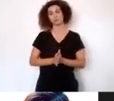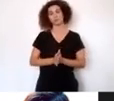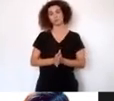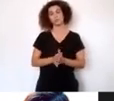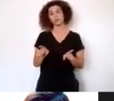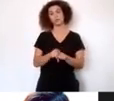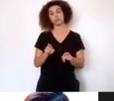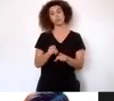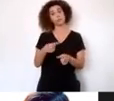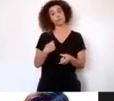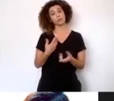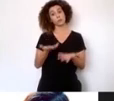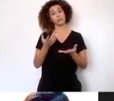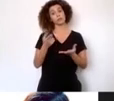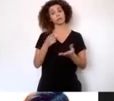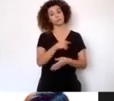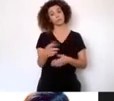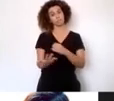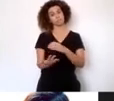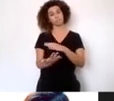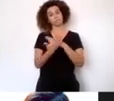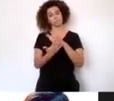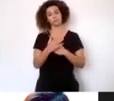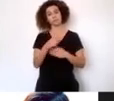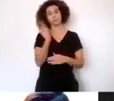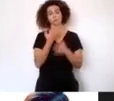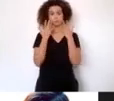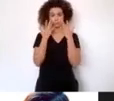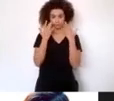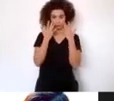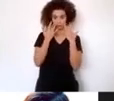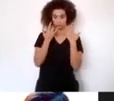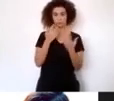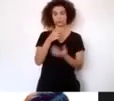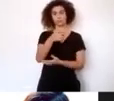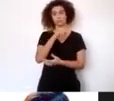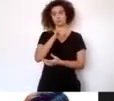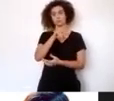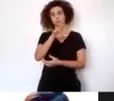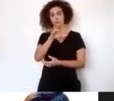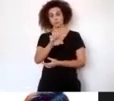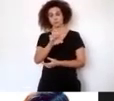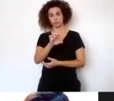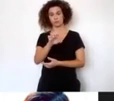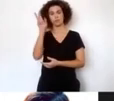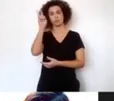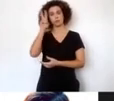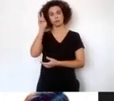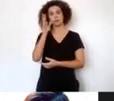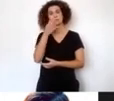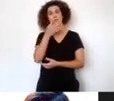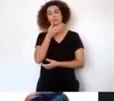né? A gente está com o nosso espetáculo produzindo o Xirê, a saga do Menino Rei, um espetáculo